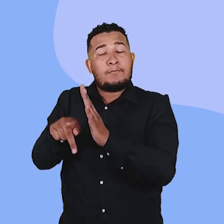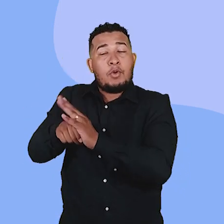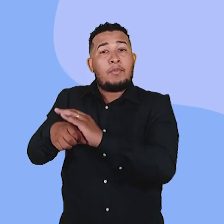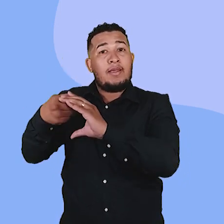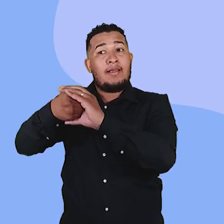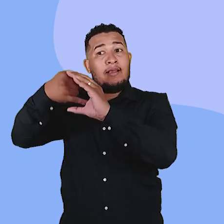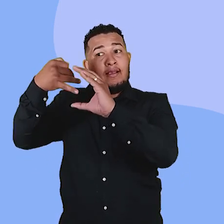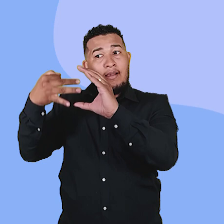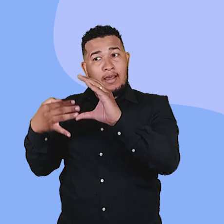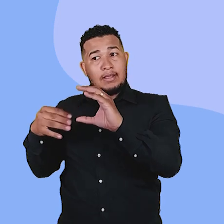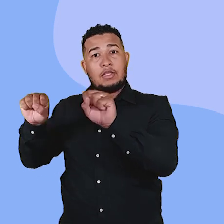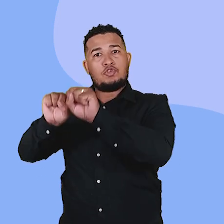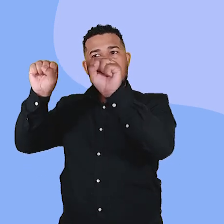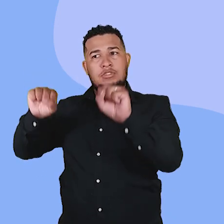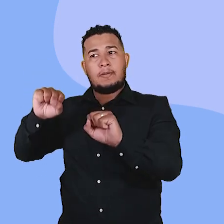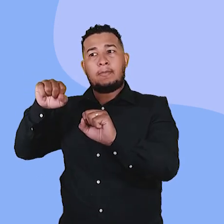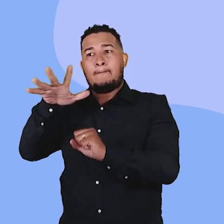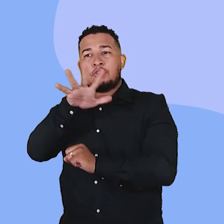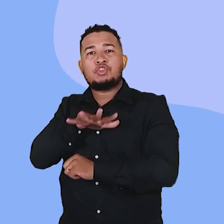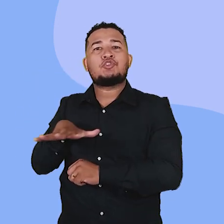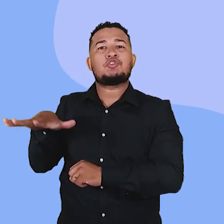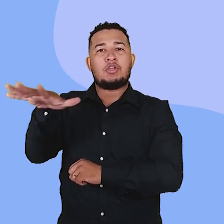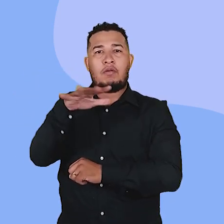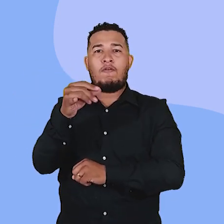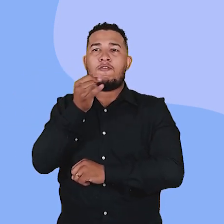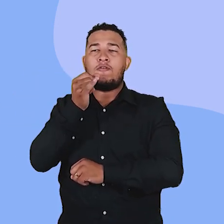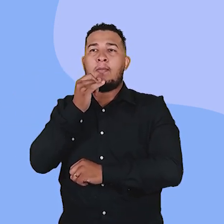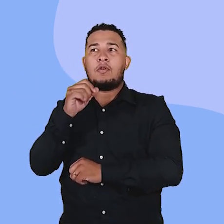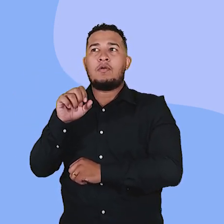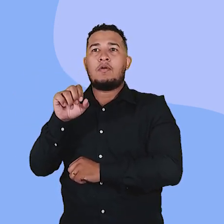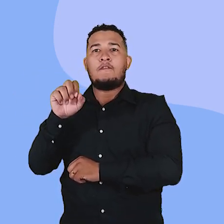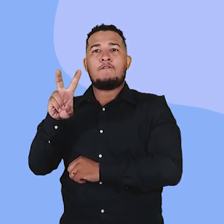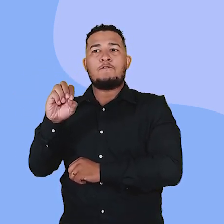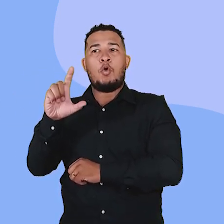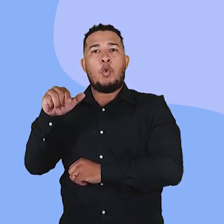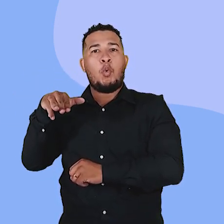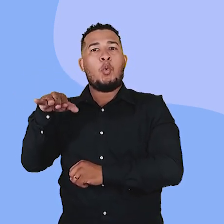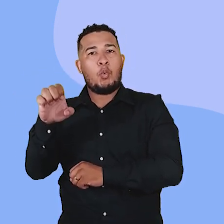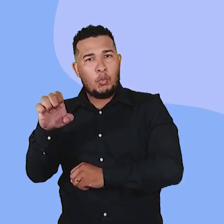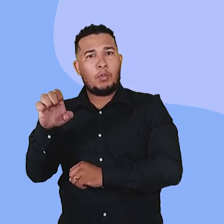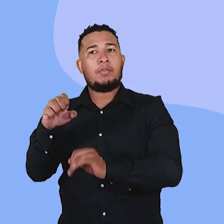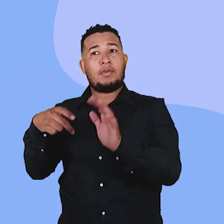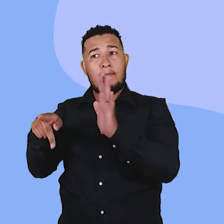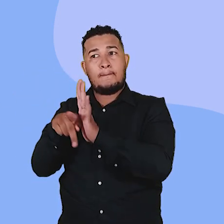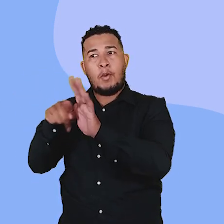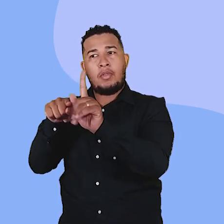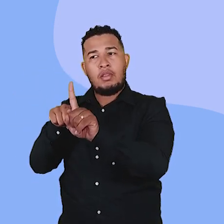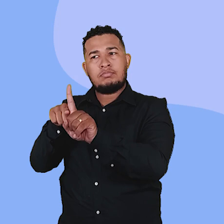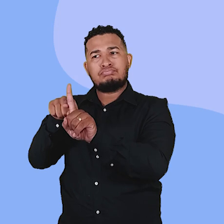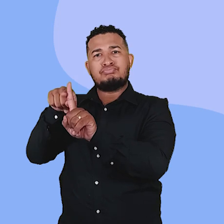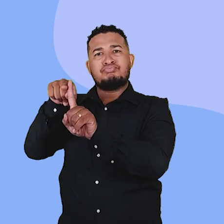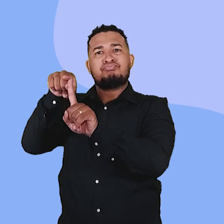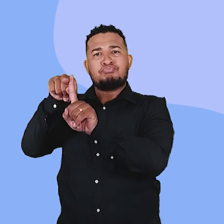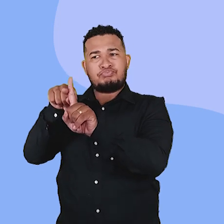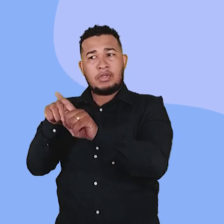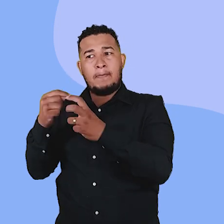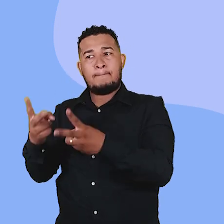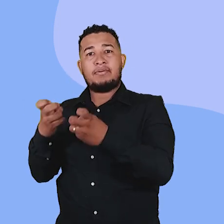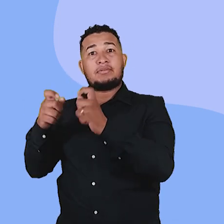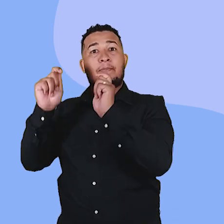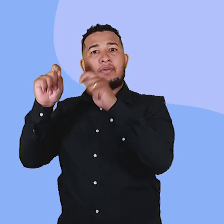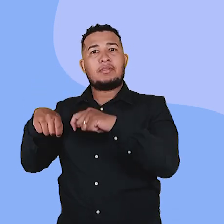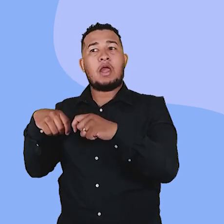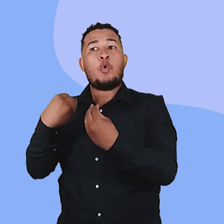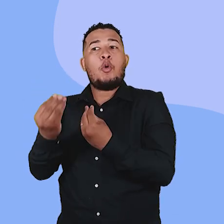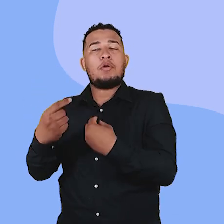aspectos globais do sistema, como o volume que ocupa, sua temperatura e outras propriedades que podemos